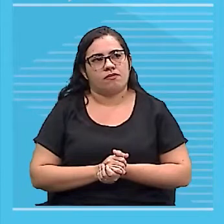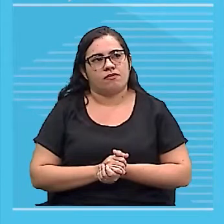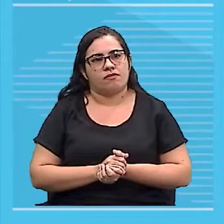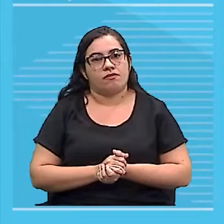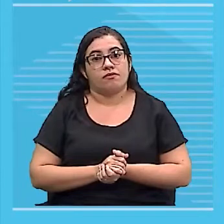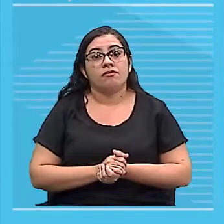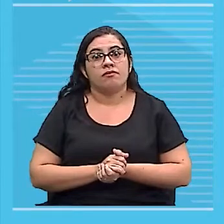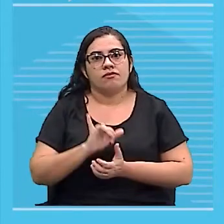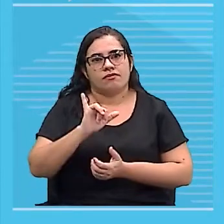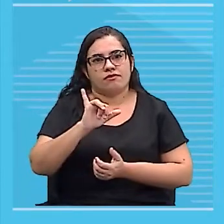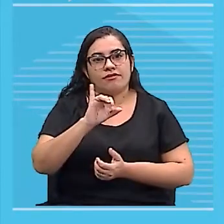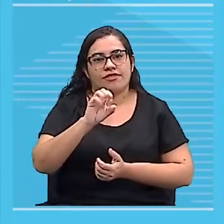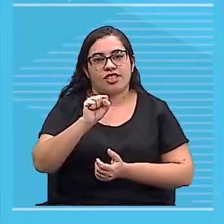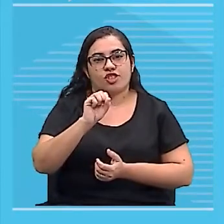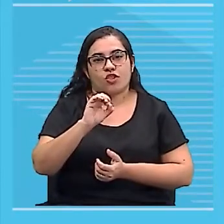isolante.